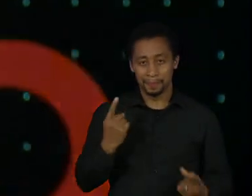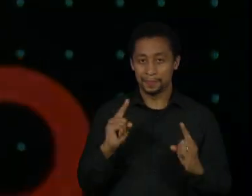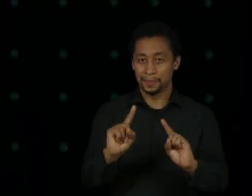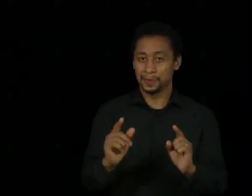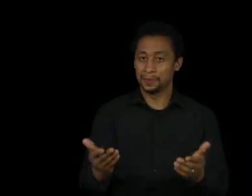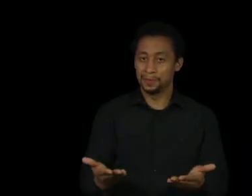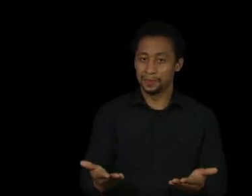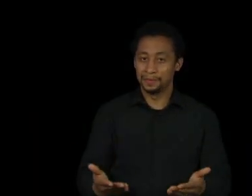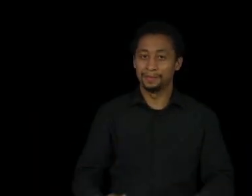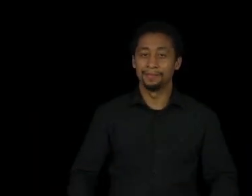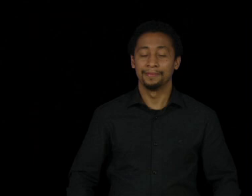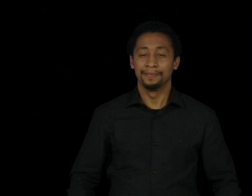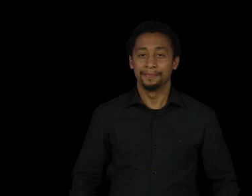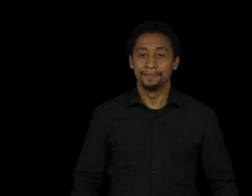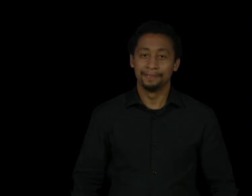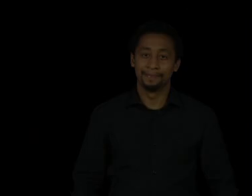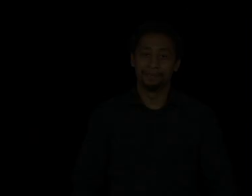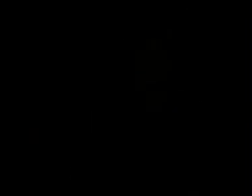hoje.